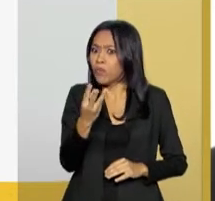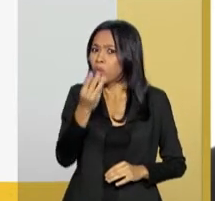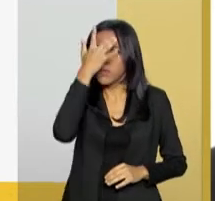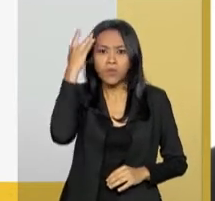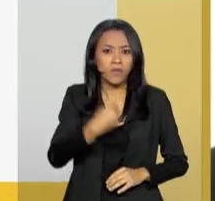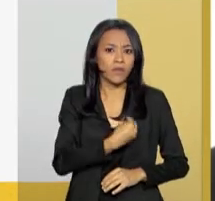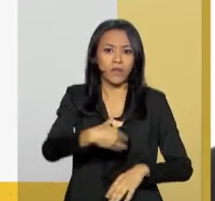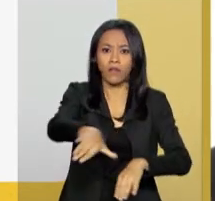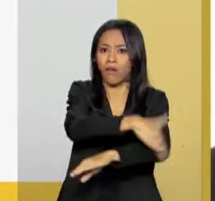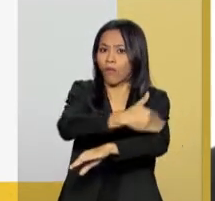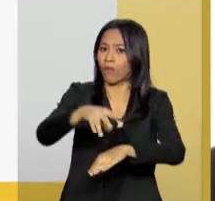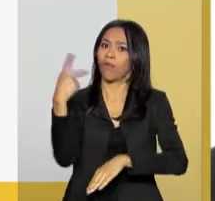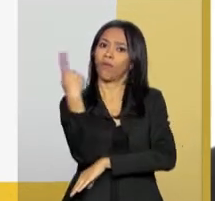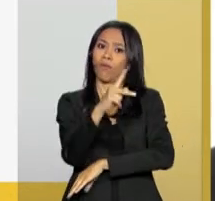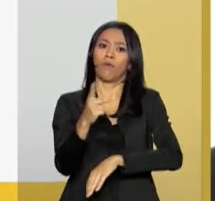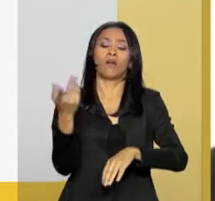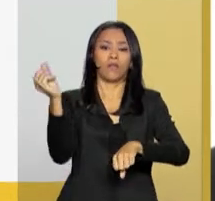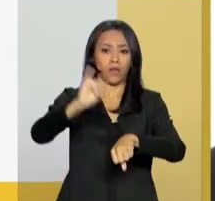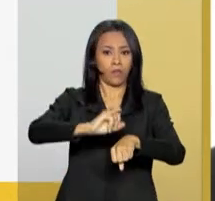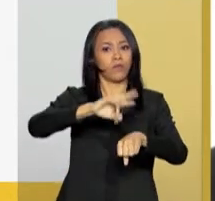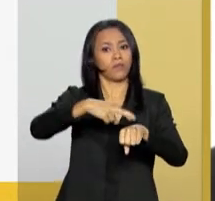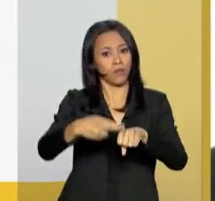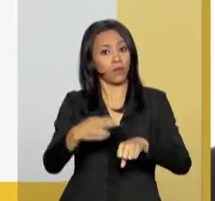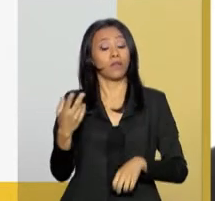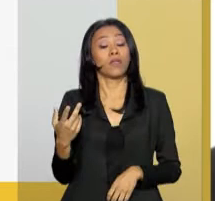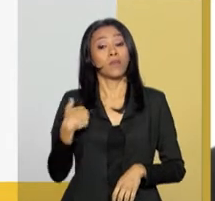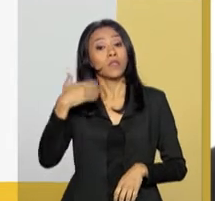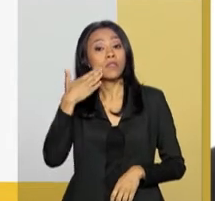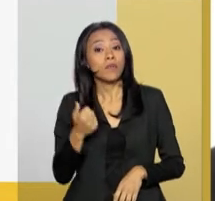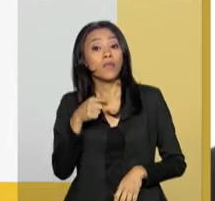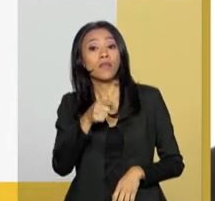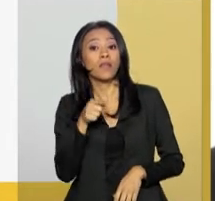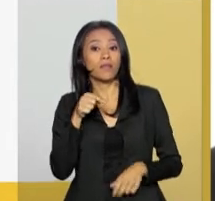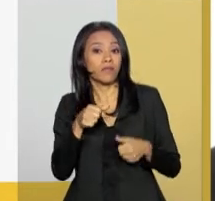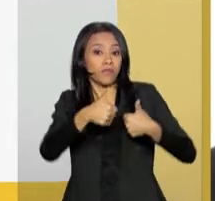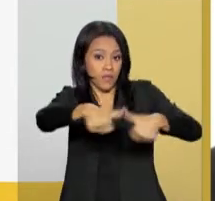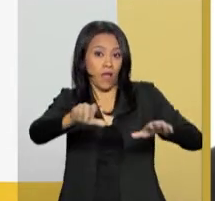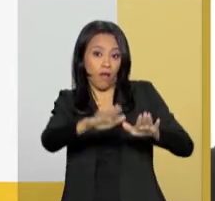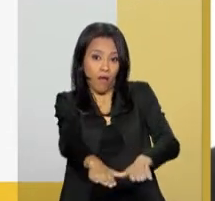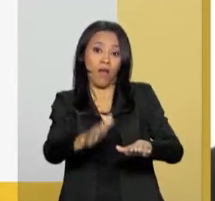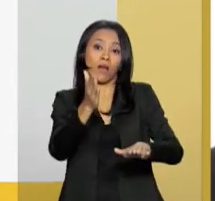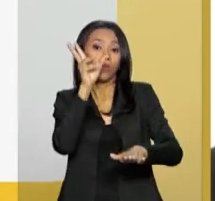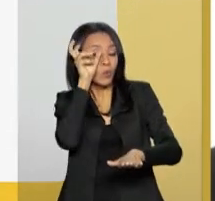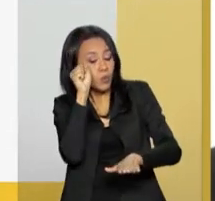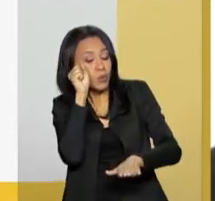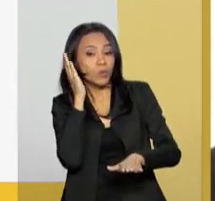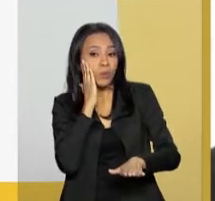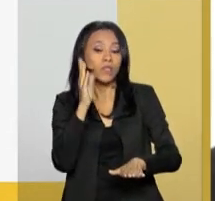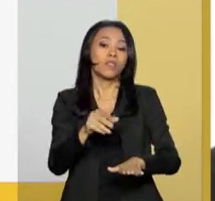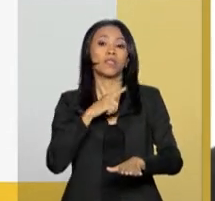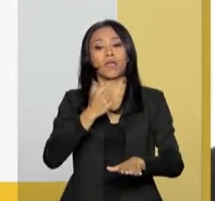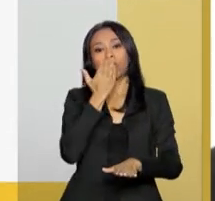se a gente consegue levá-los para centros de triagem, onde eles possam ficar lá, dormir, ter alimentos, né? E ficar